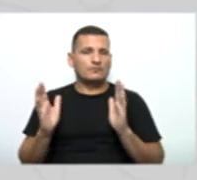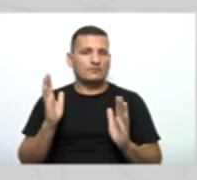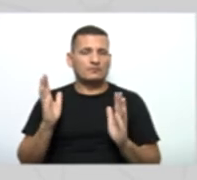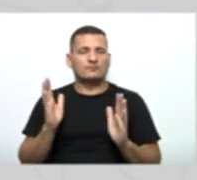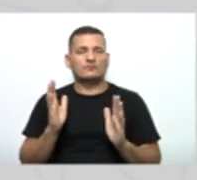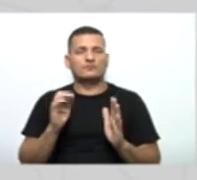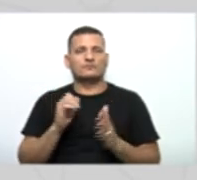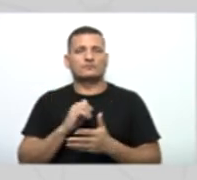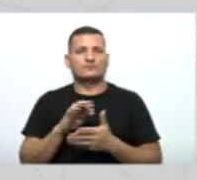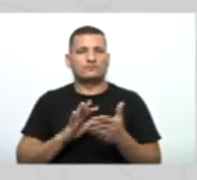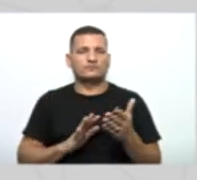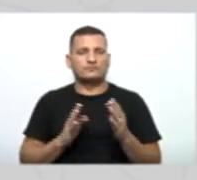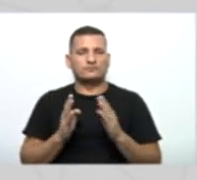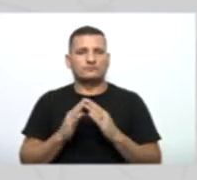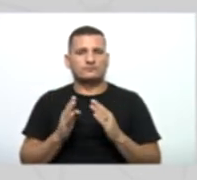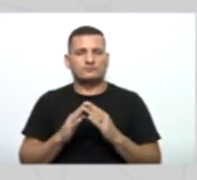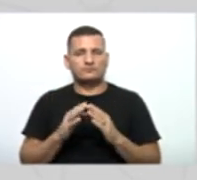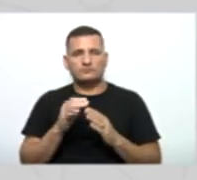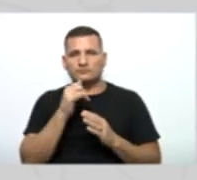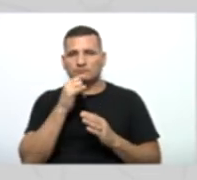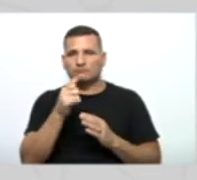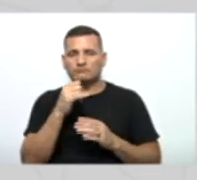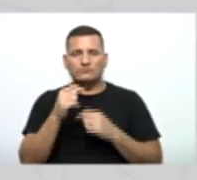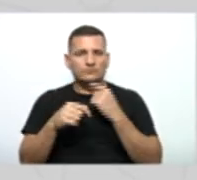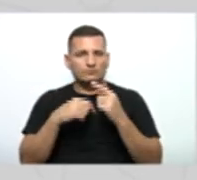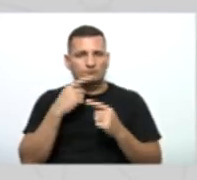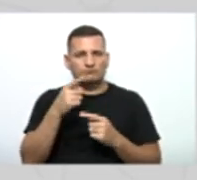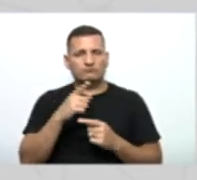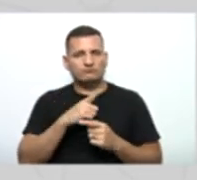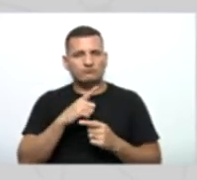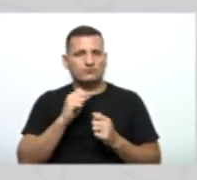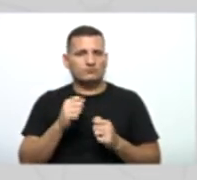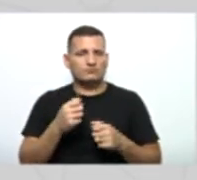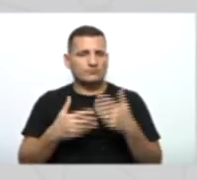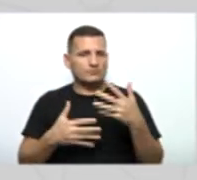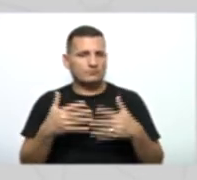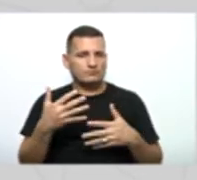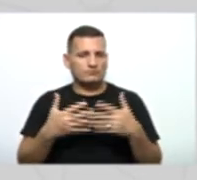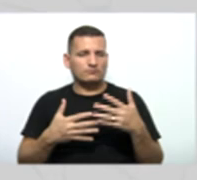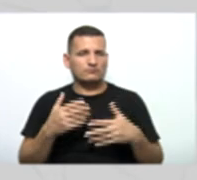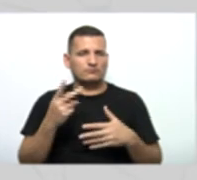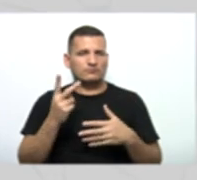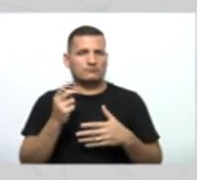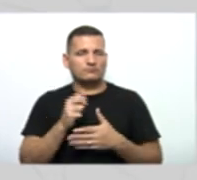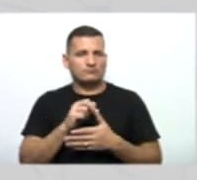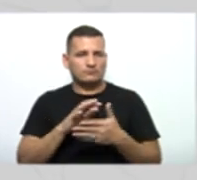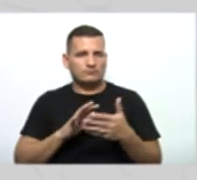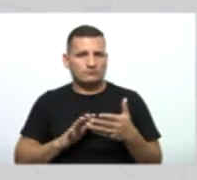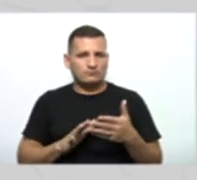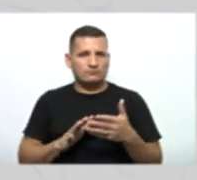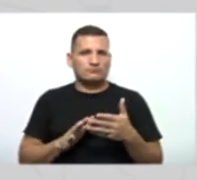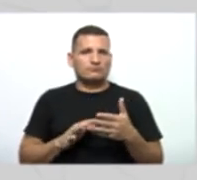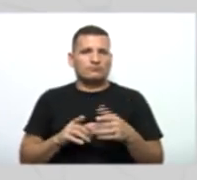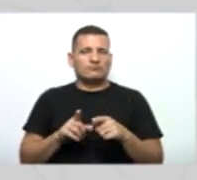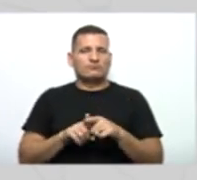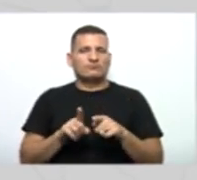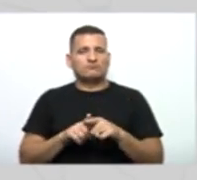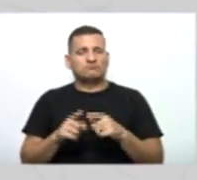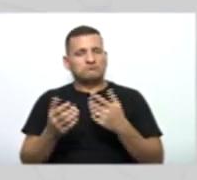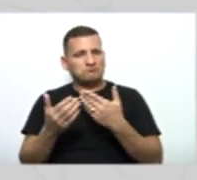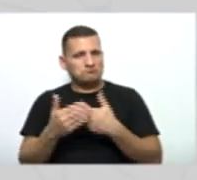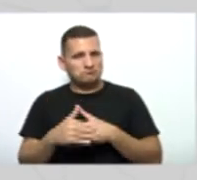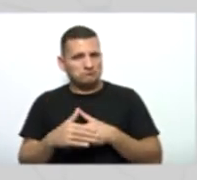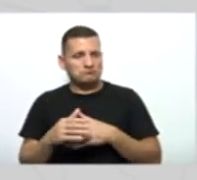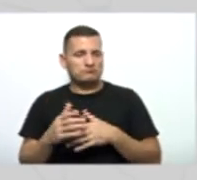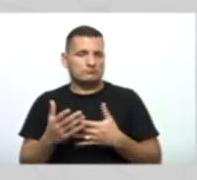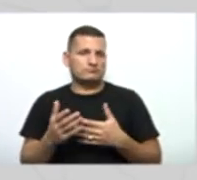fazer. Então, qualquer dúvida que você tiver que possa interferir na resolução das suas atividades de percurso e, consequentemente, na prova,